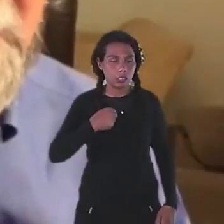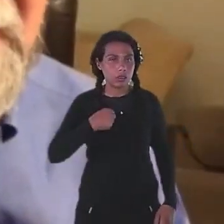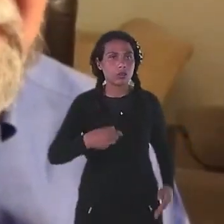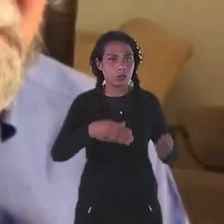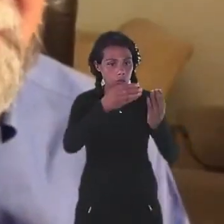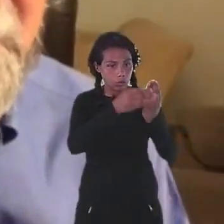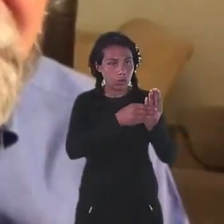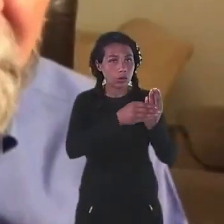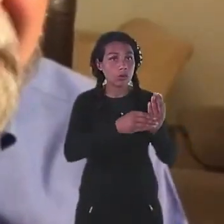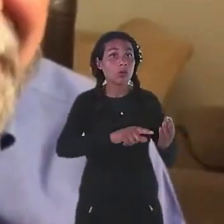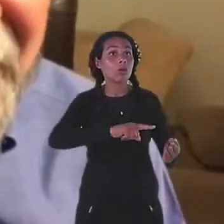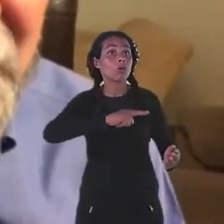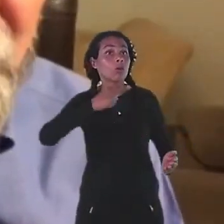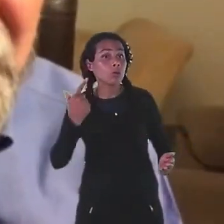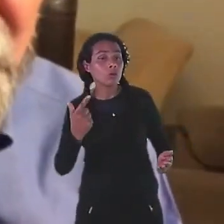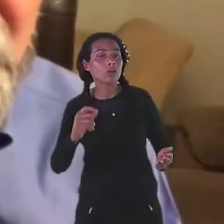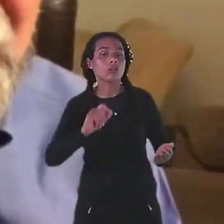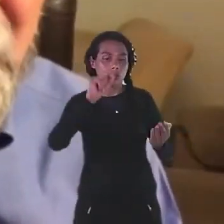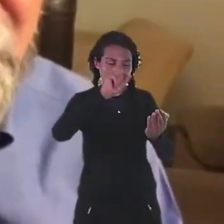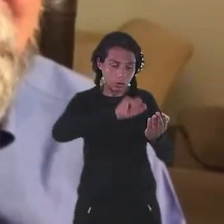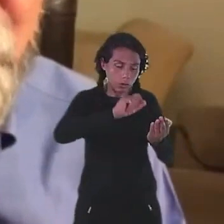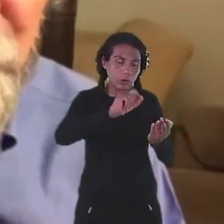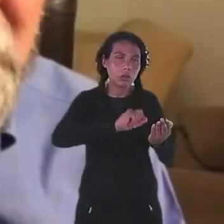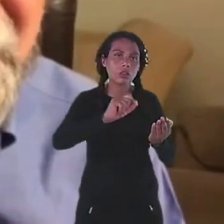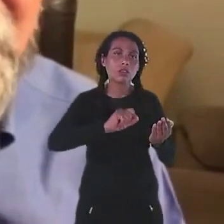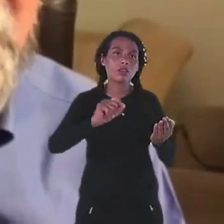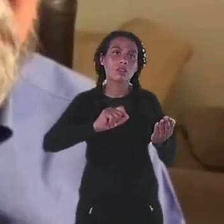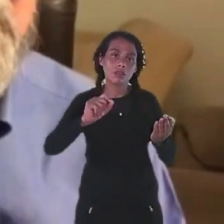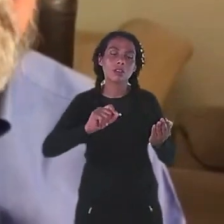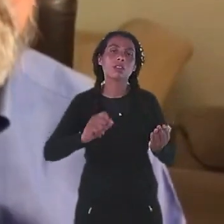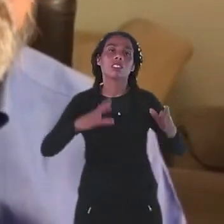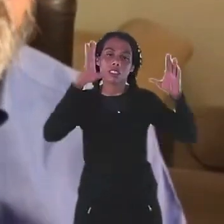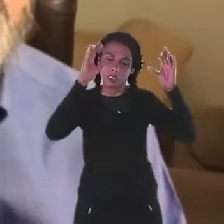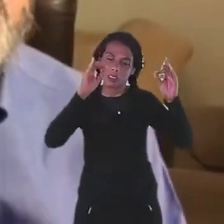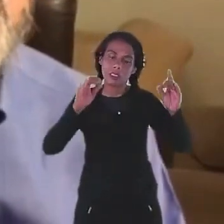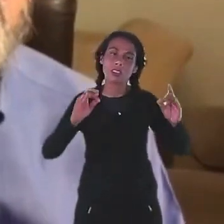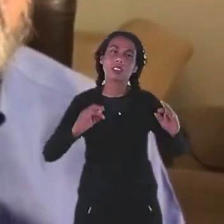meu editor americano removeu metade do livro para deixar para um outro livro.